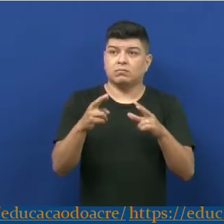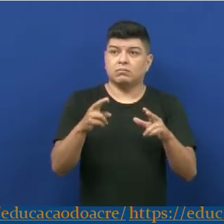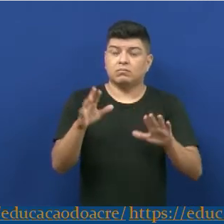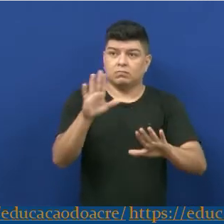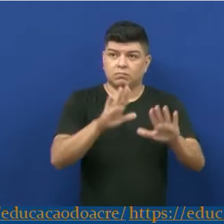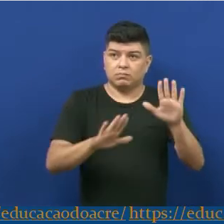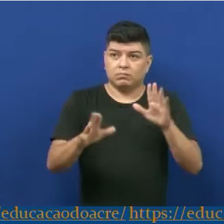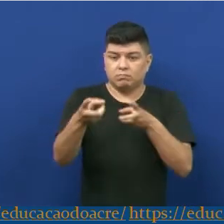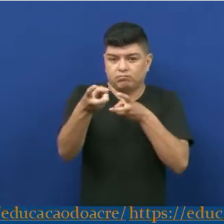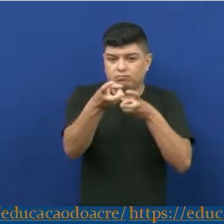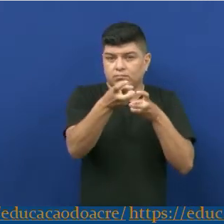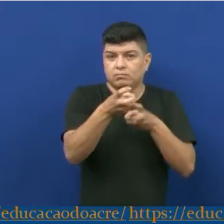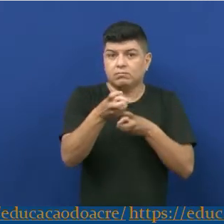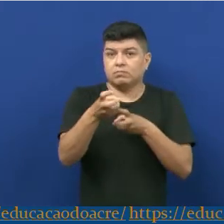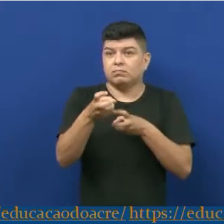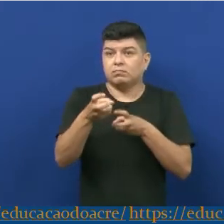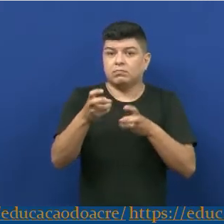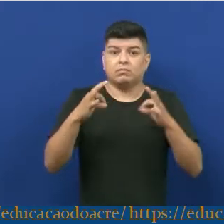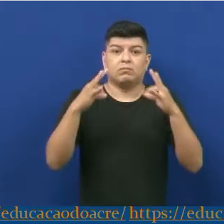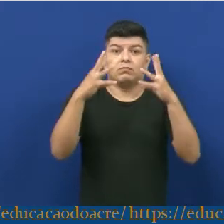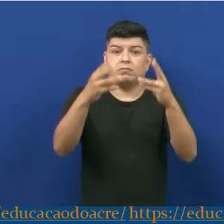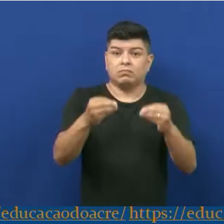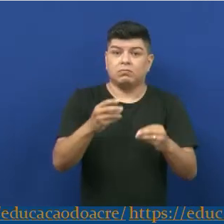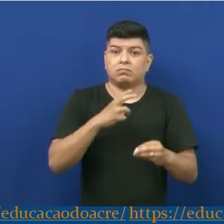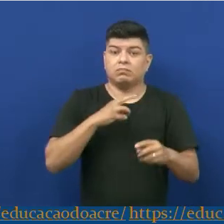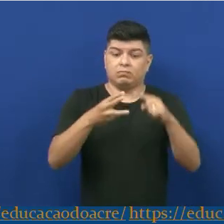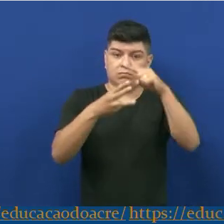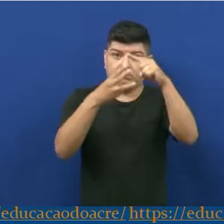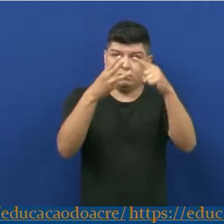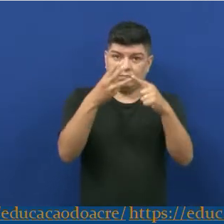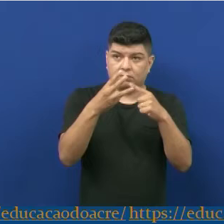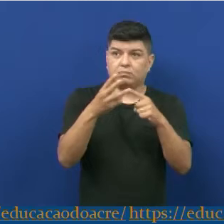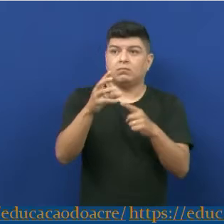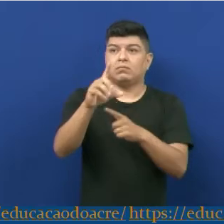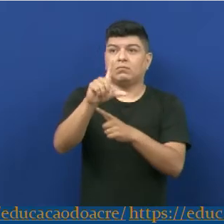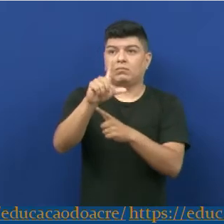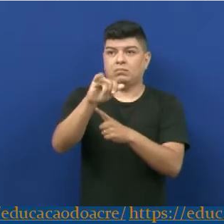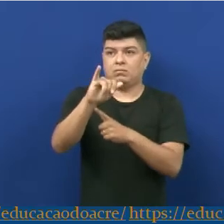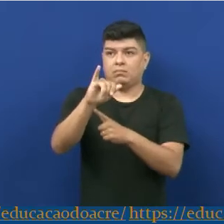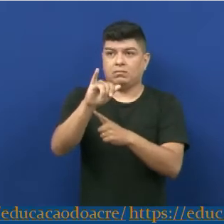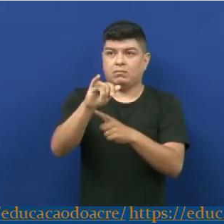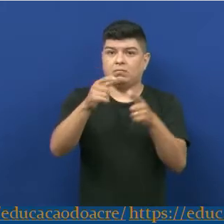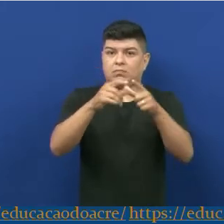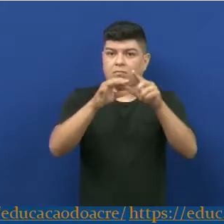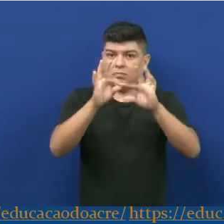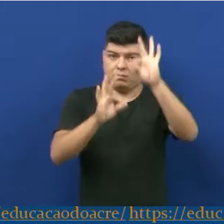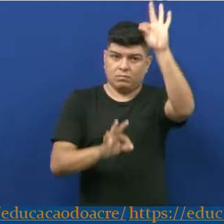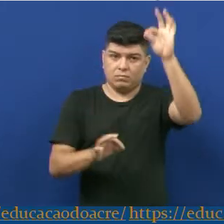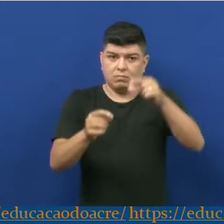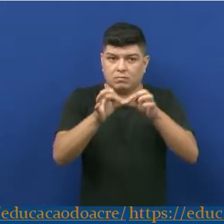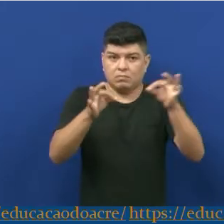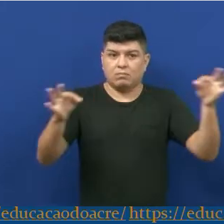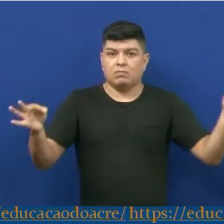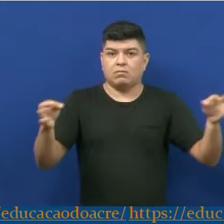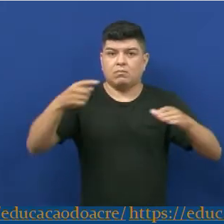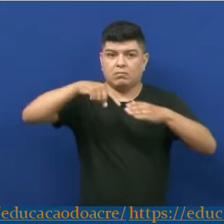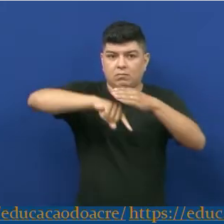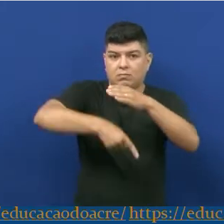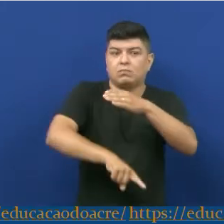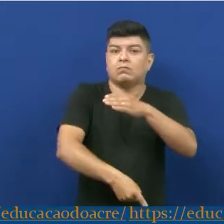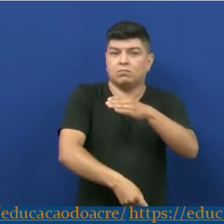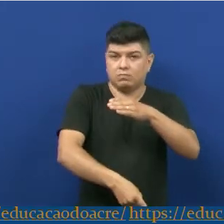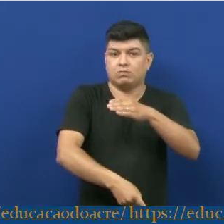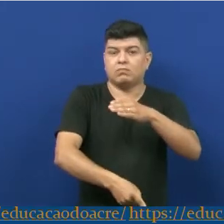dimensões que nós podemos perceber. Ao todo, existem três dimensões que são o comprimento, a largura e a